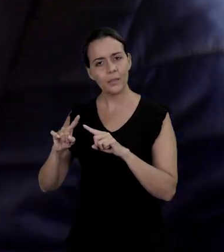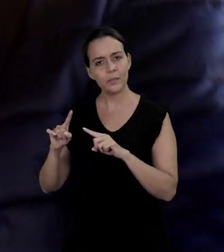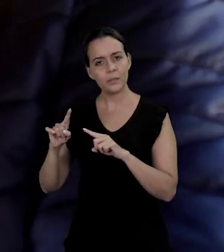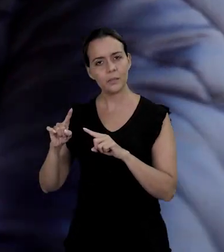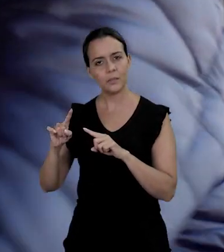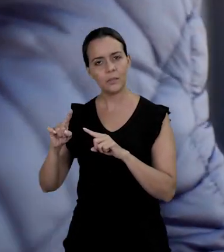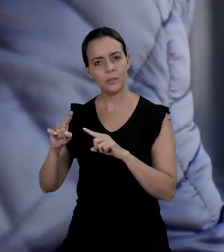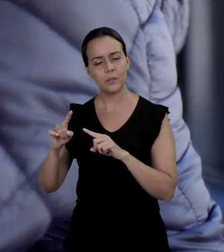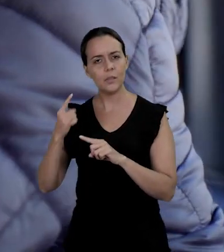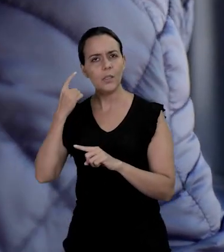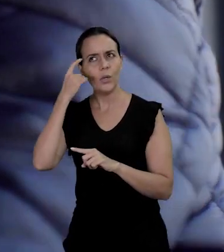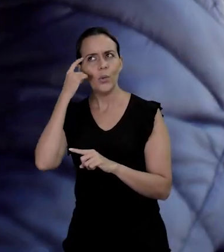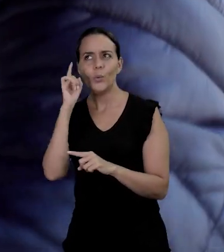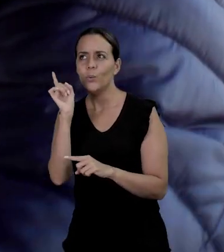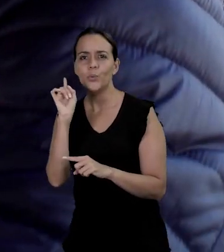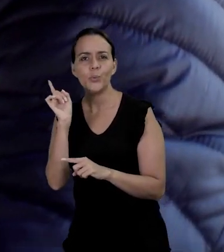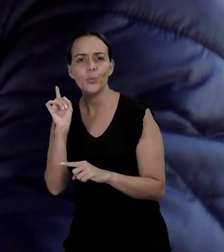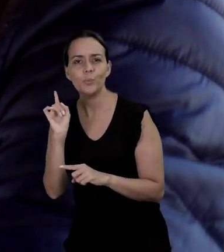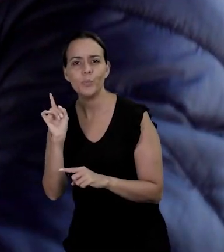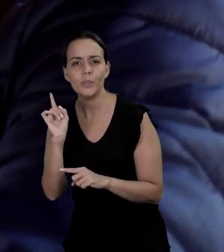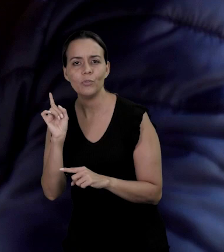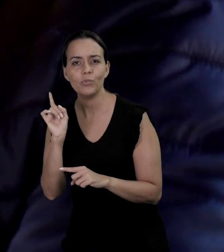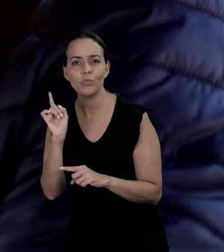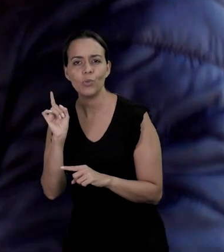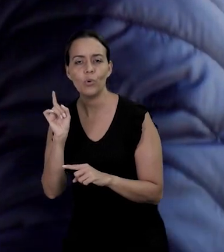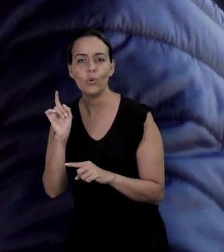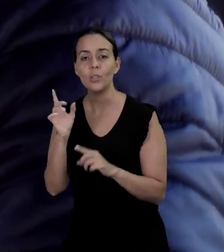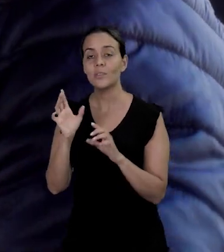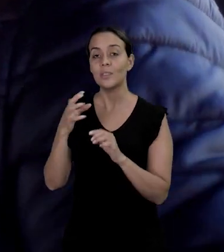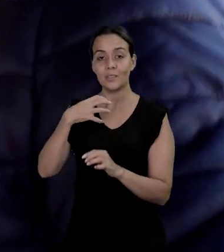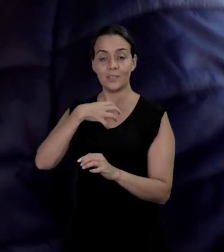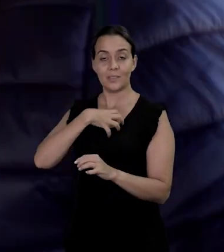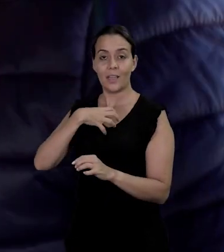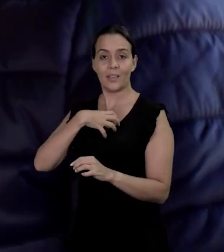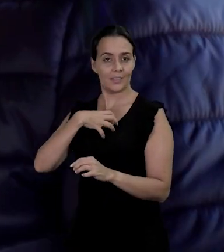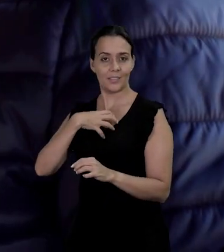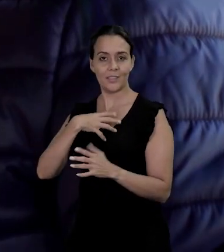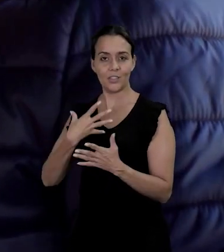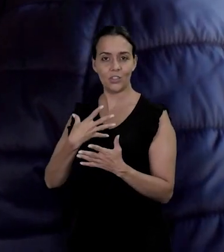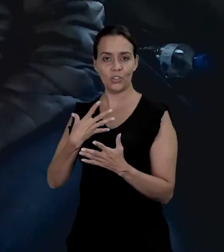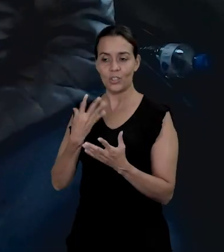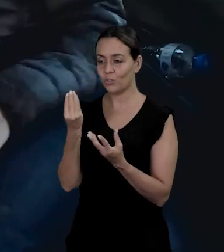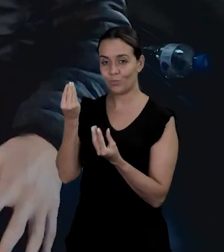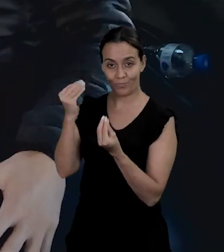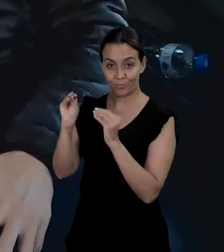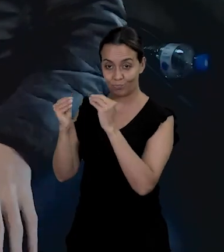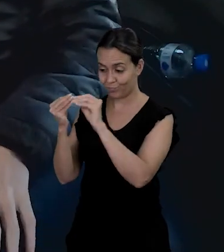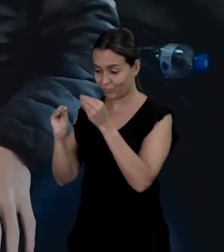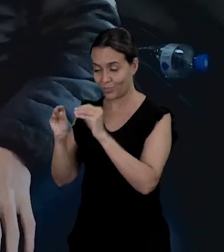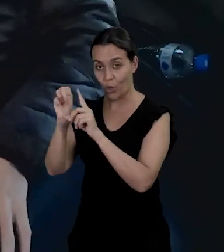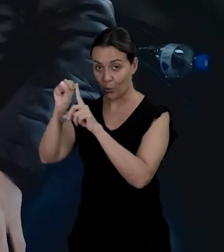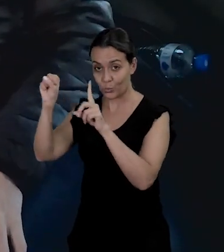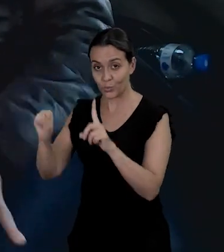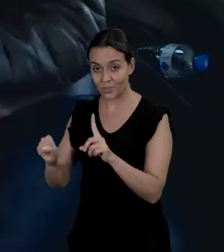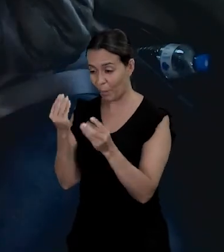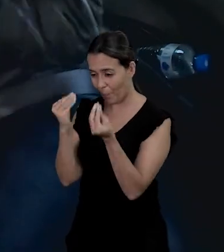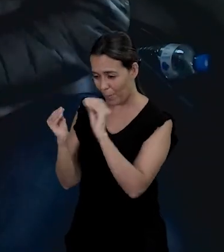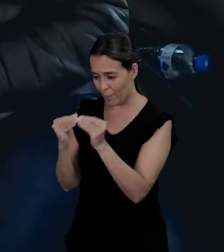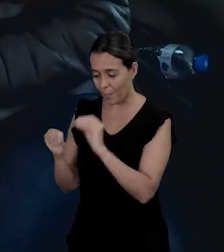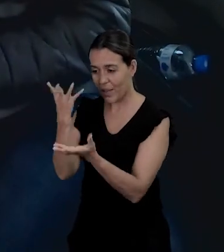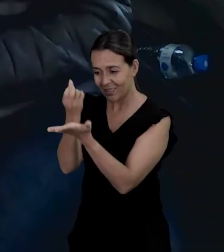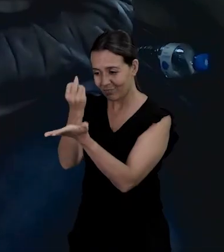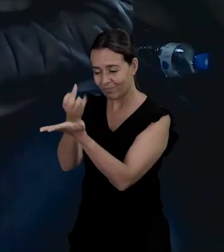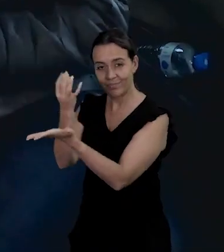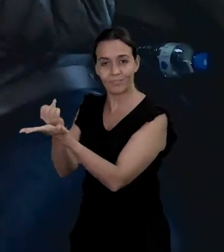ter. E aí, a partir do momento que a gente coloca esses aplicativos na sociedade, a gente começa a ver os efeitos colaterais, né? Então, acho que também é muito importante a gente levar